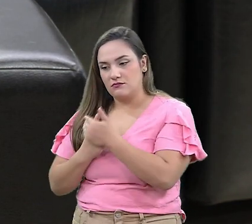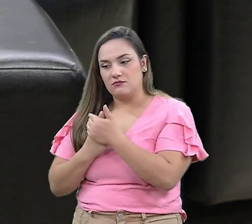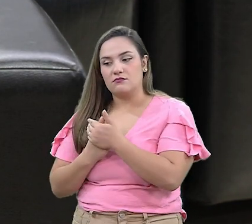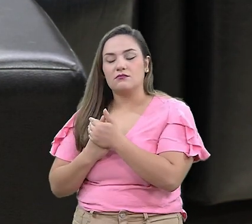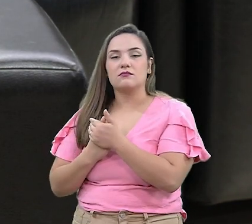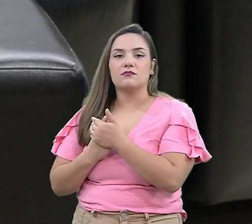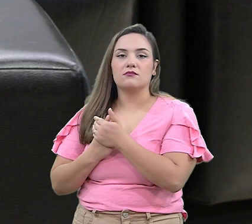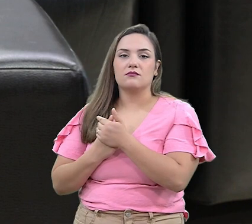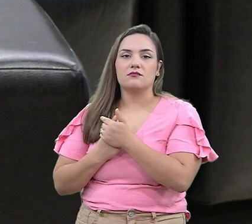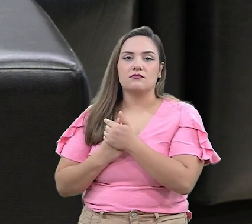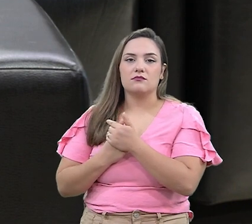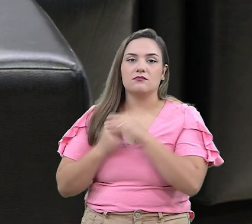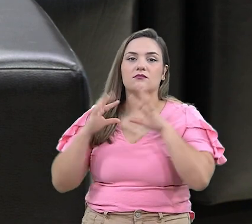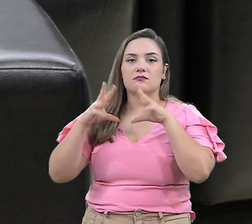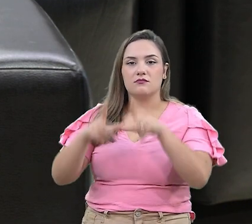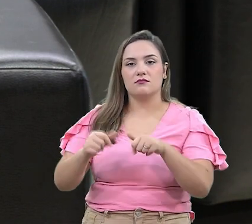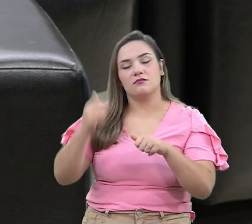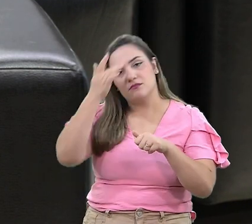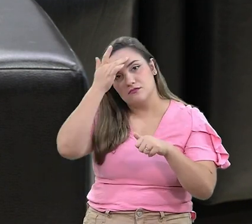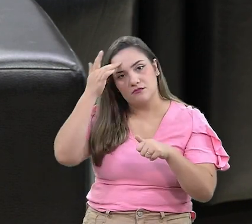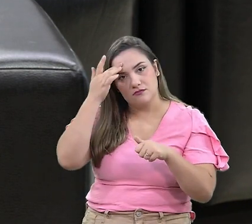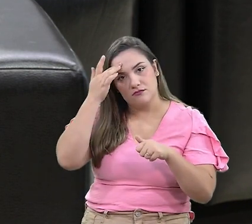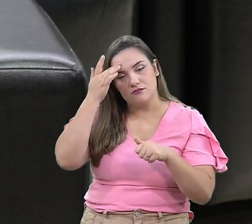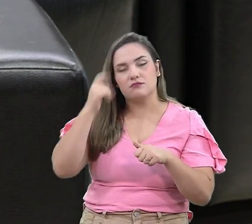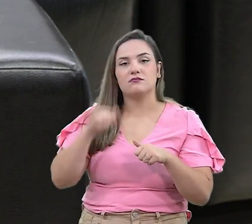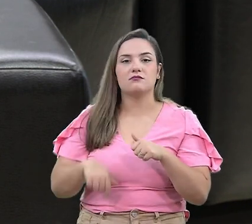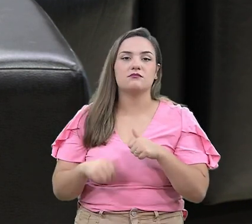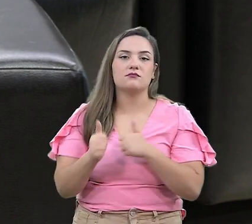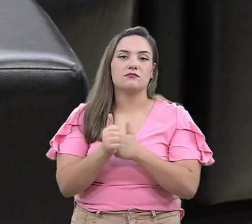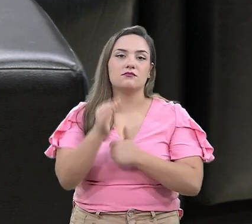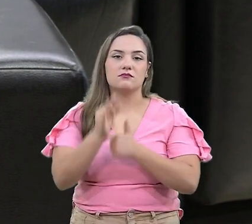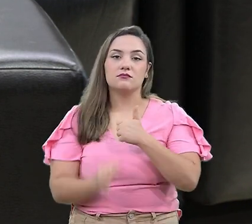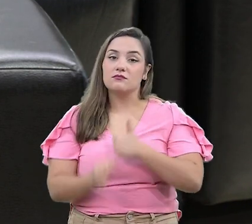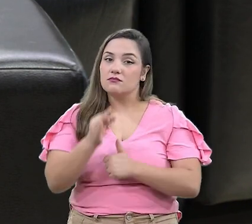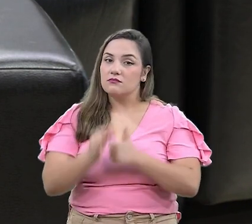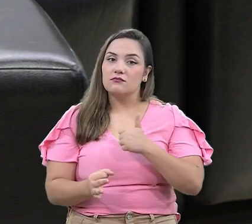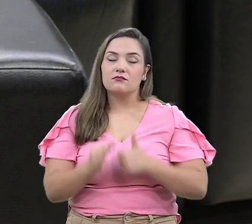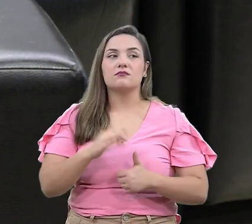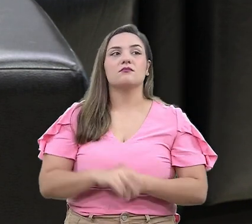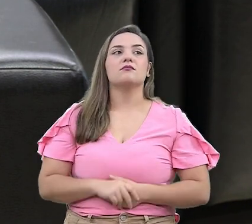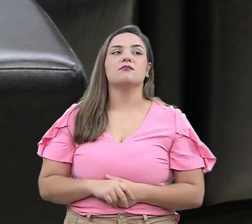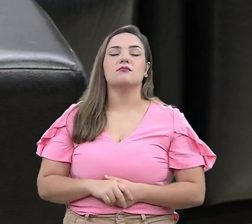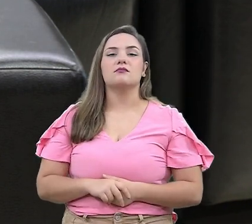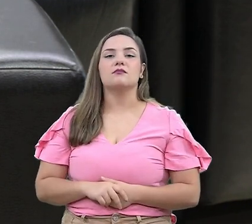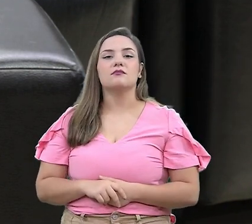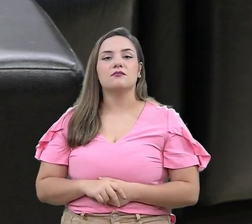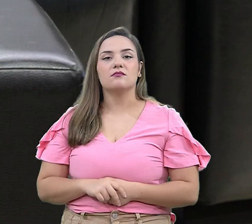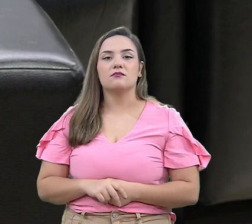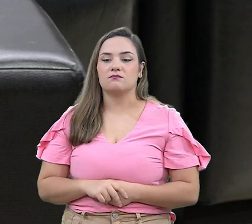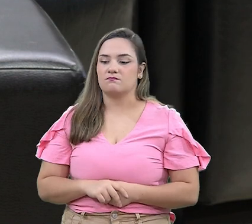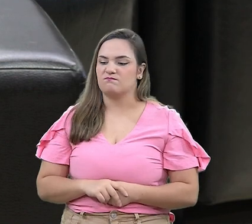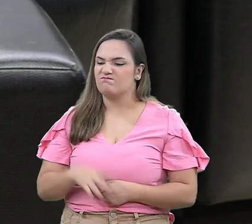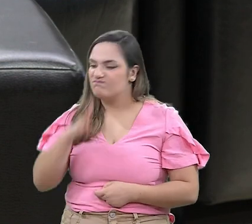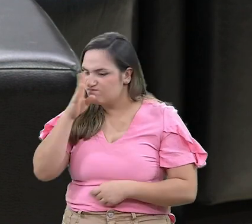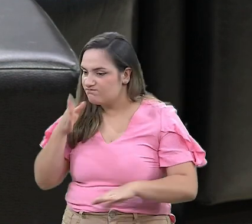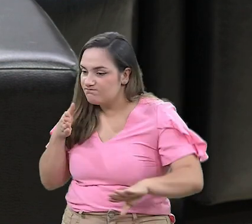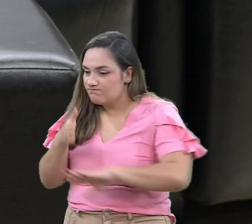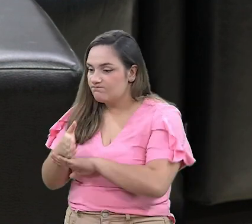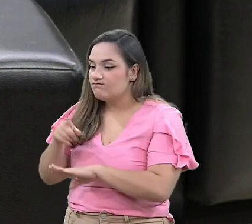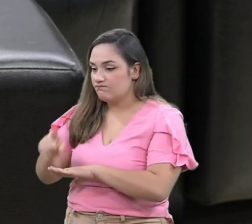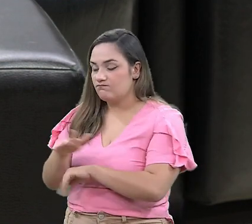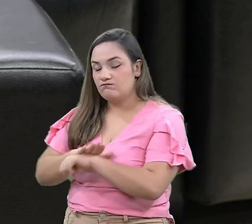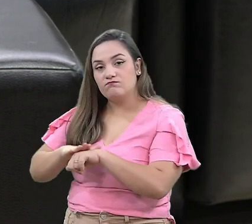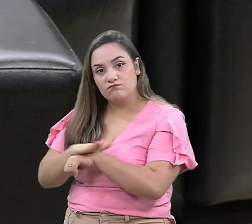acolhimento à disposição de todos os colaboradores e colaboradoras do tribunal. Ações interventivas,